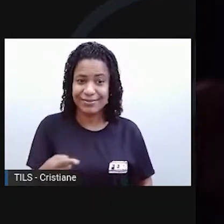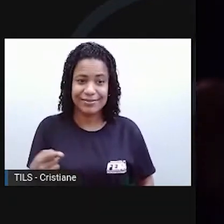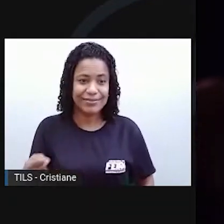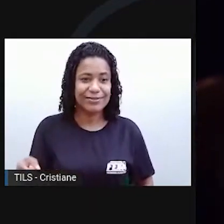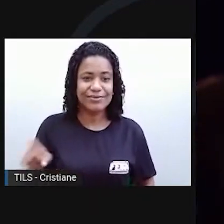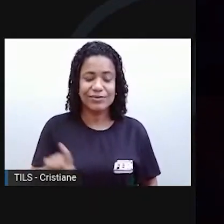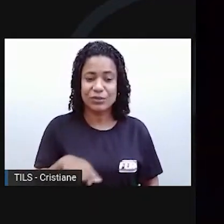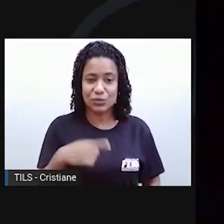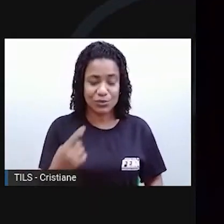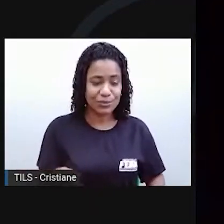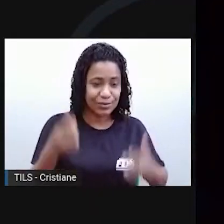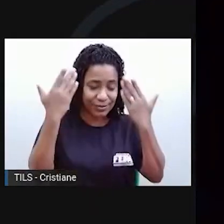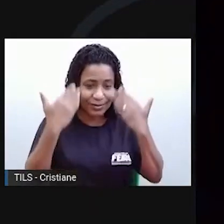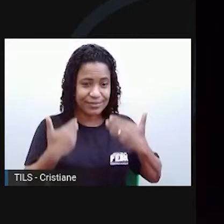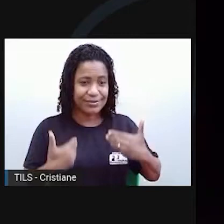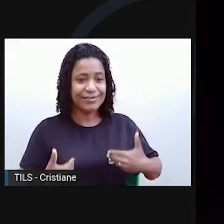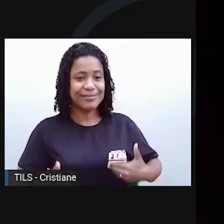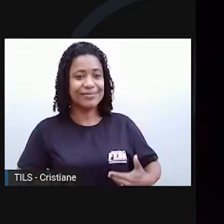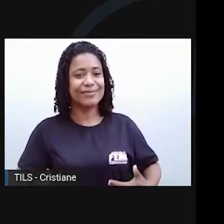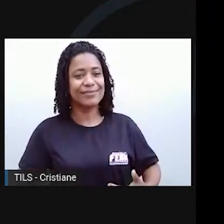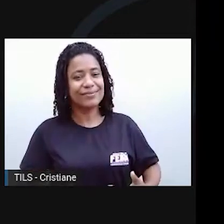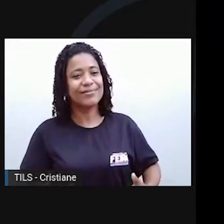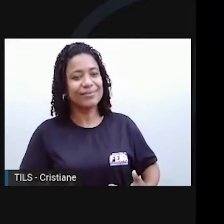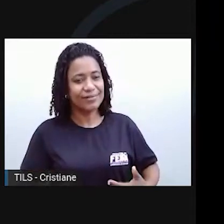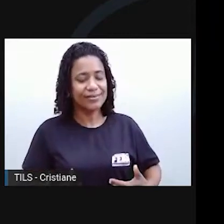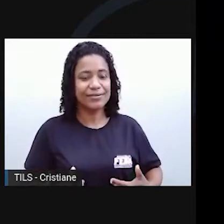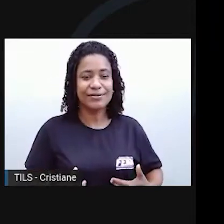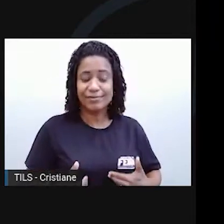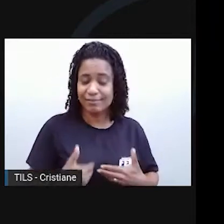Do que esse corpo,